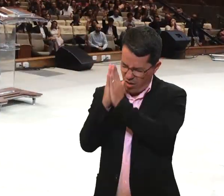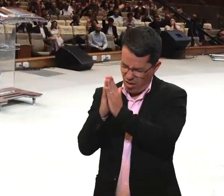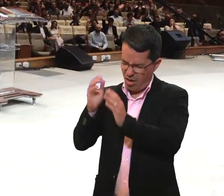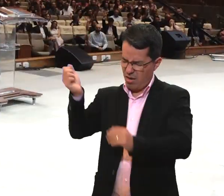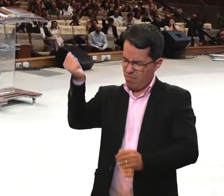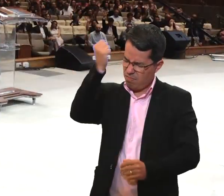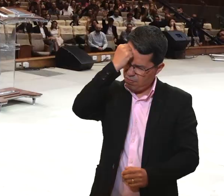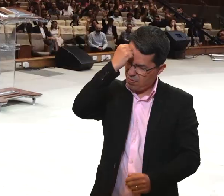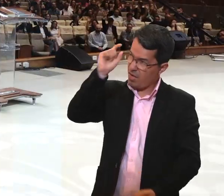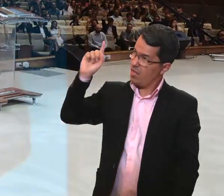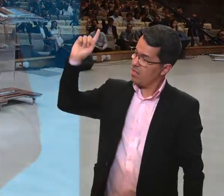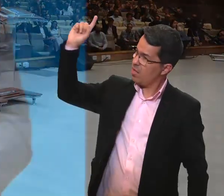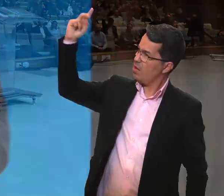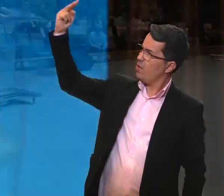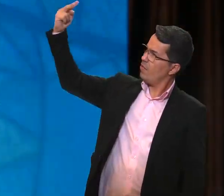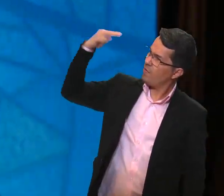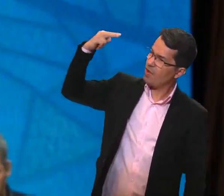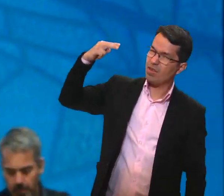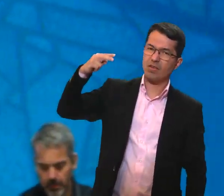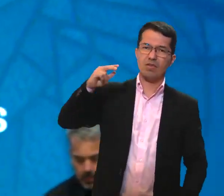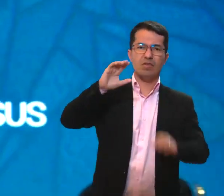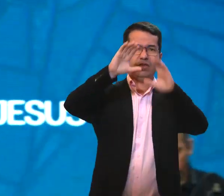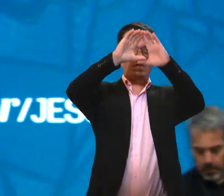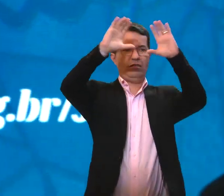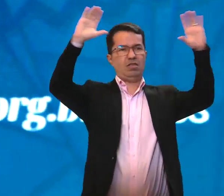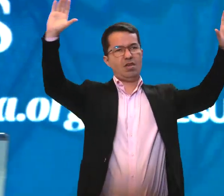os ouvirei dos céus,